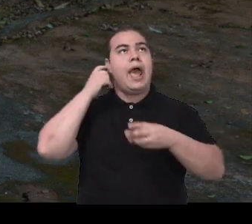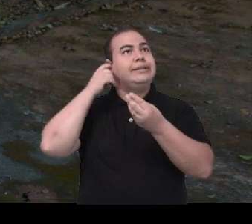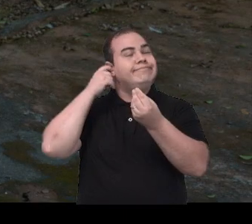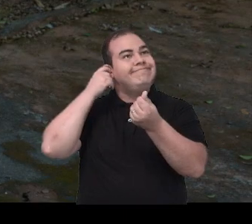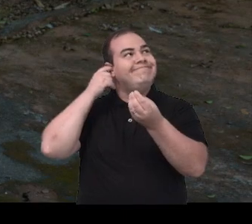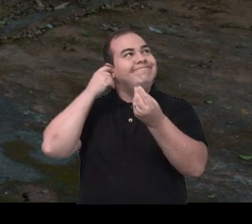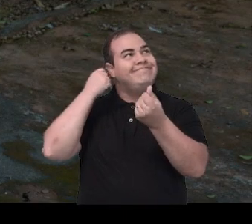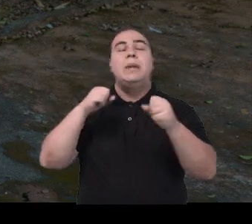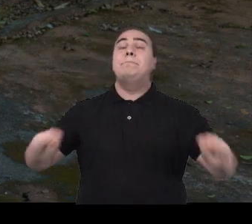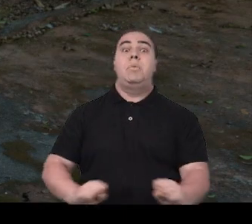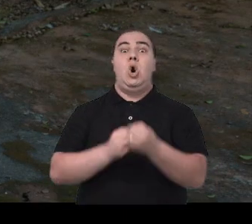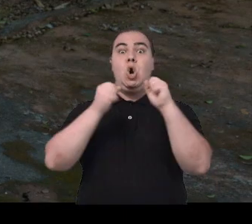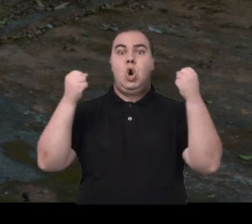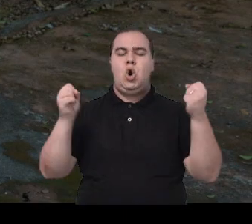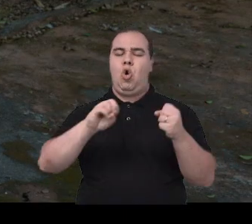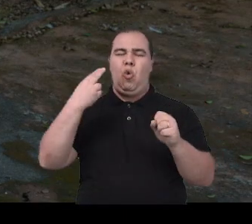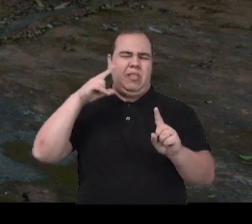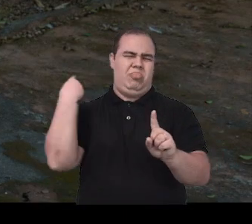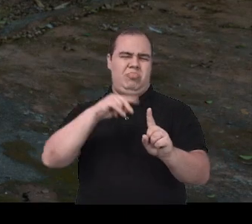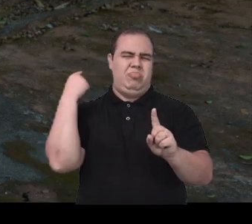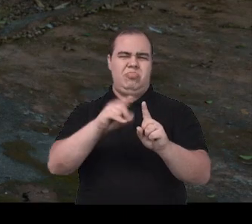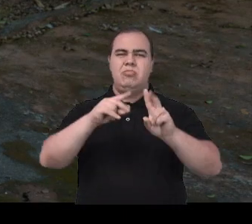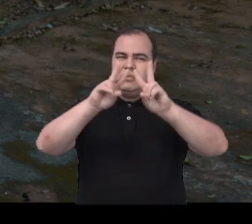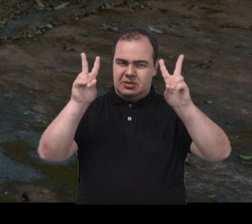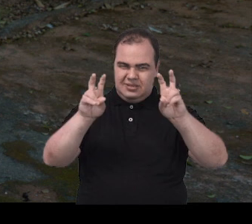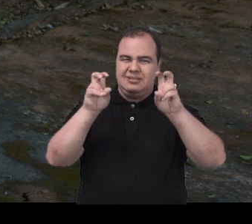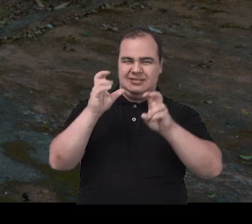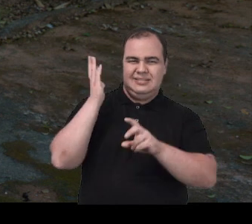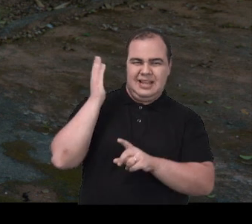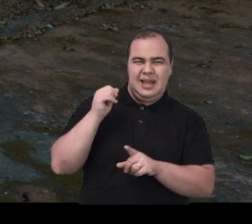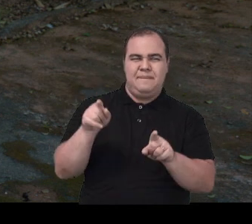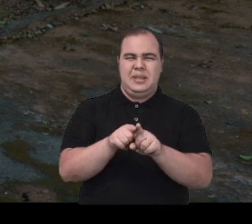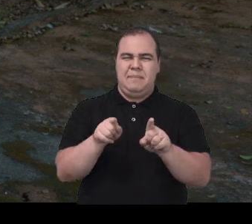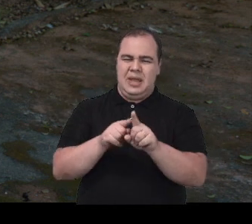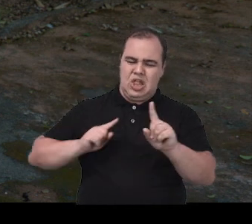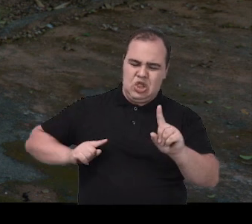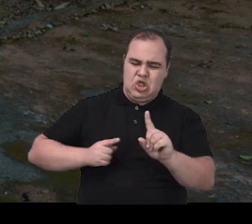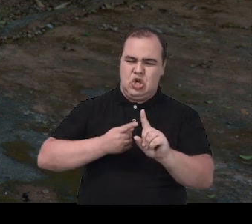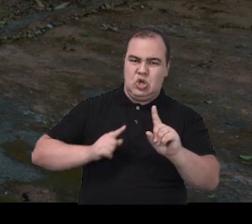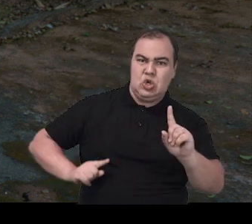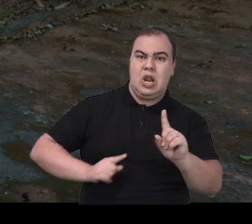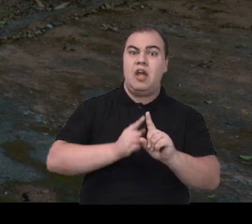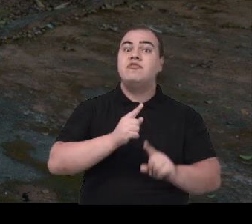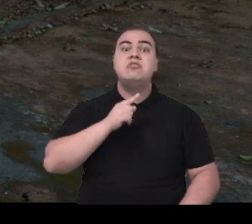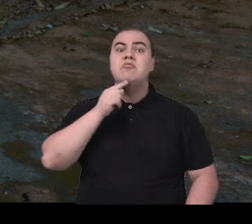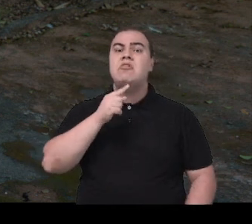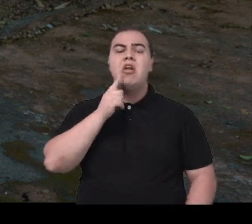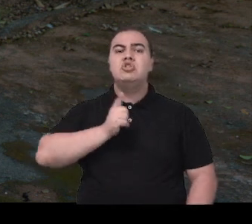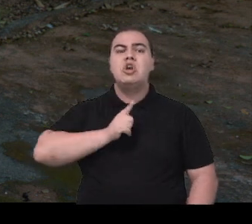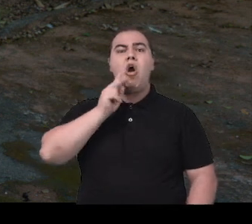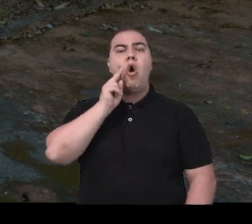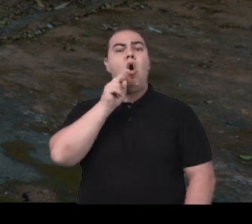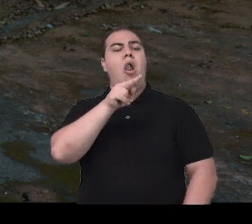eram mais brutos. Ou Karina Diniz Oliveira, superintendente. Né, que torturavam mais, e